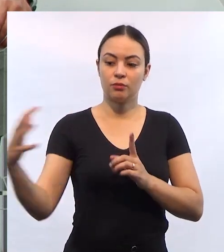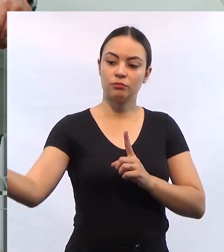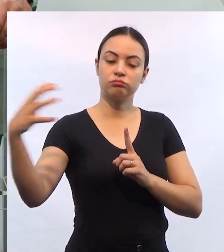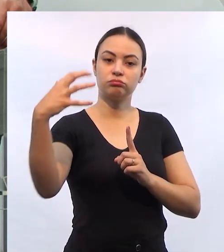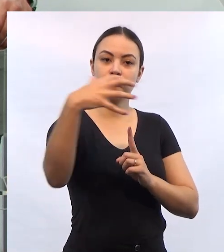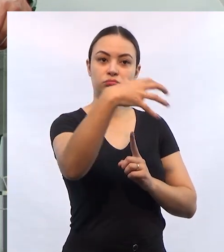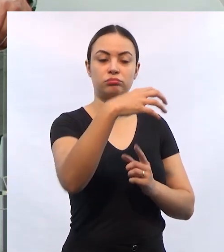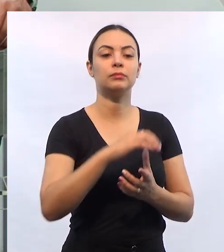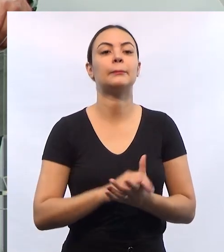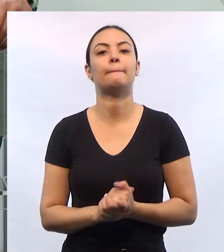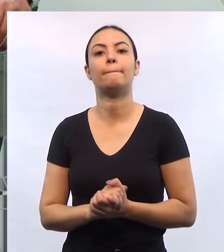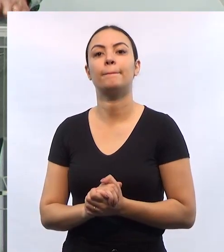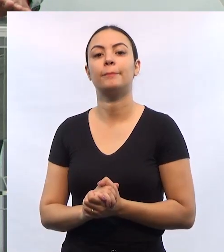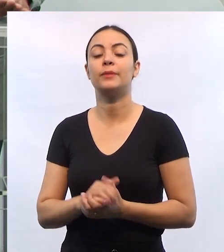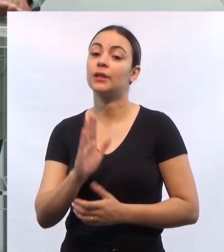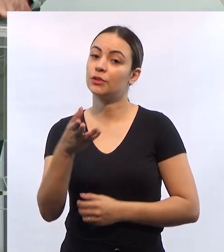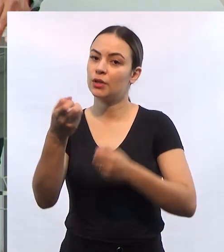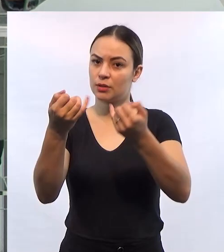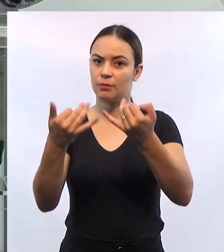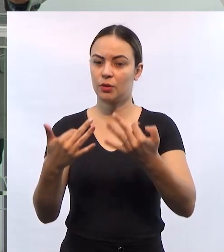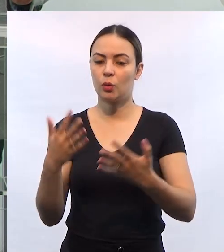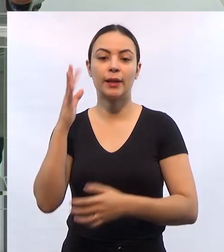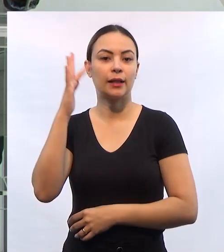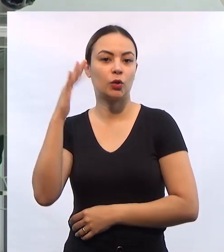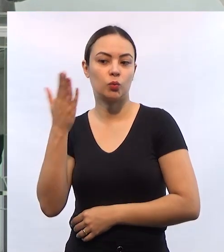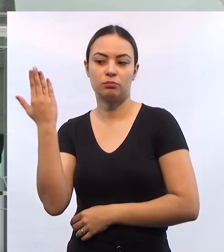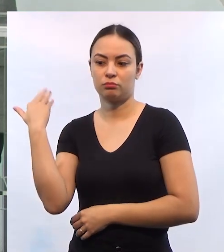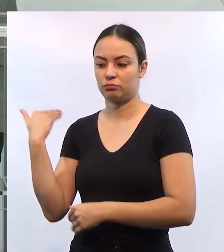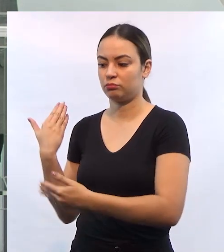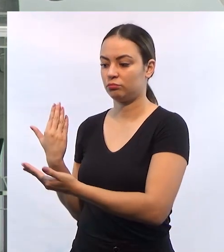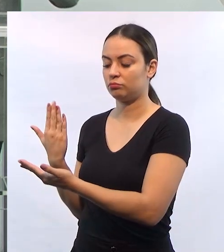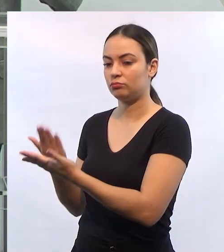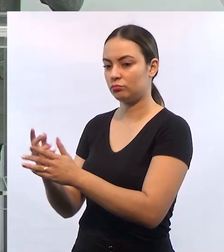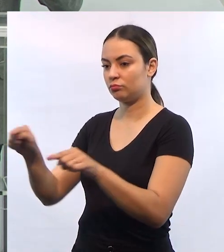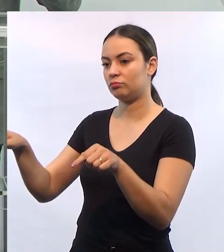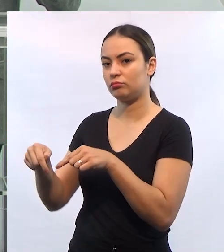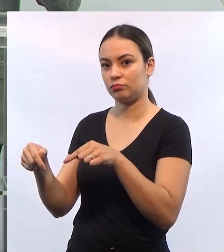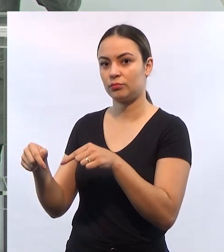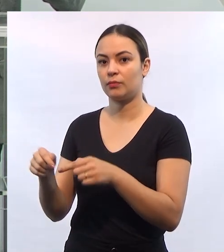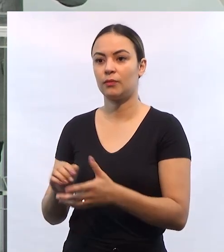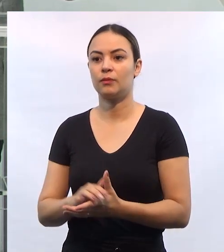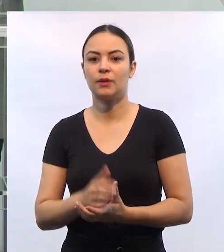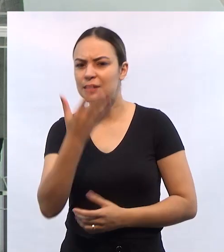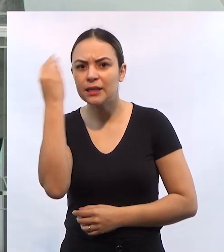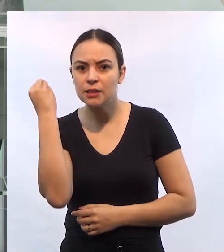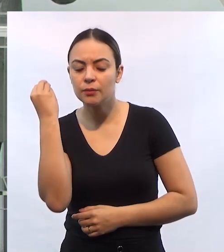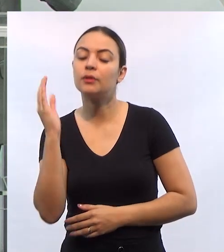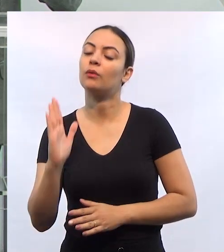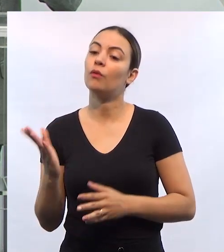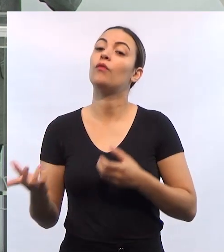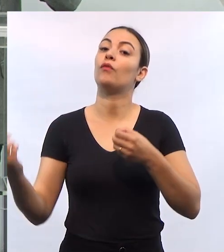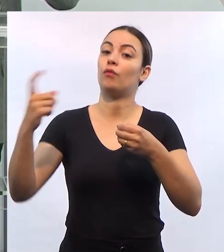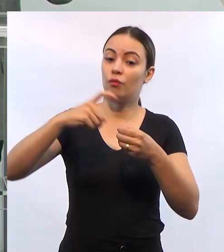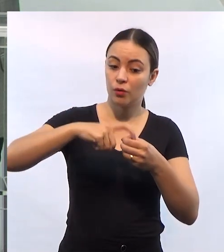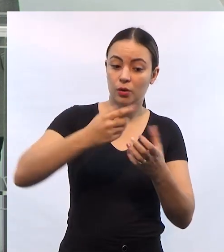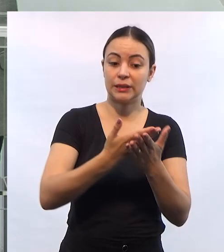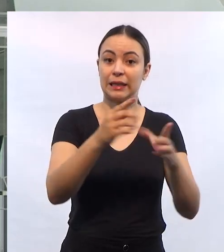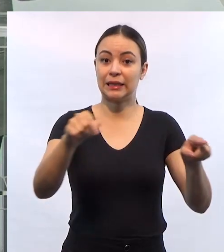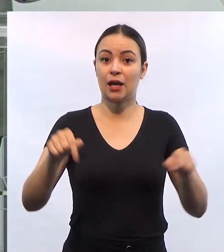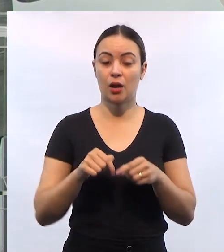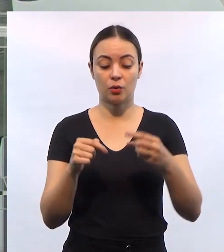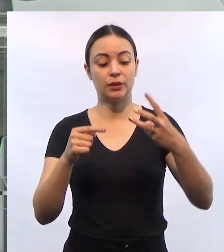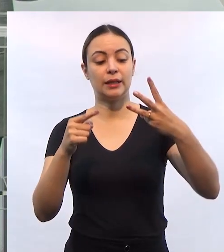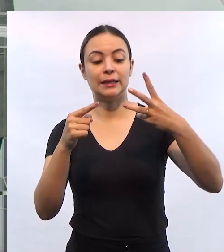anterior, não é verdade? Se você não pegou essa ideia, volta lá na unidade 3, volta lá na unidade 2, são